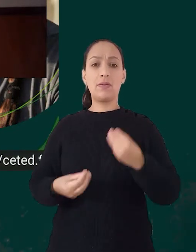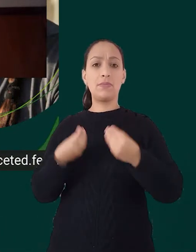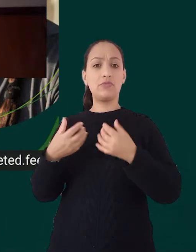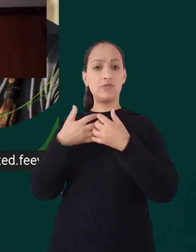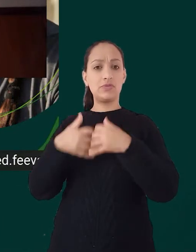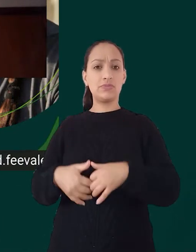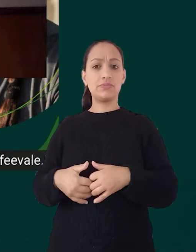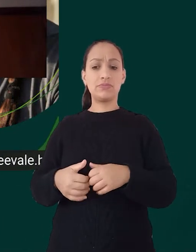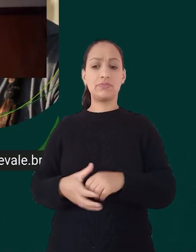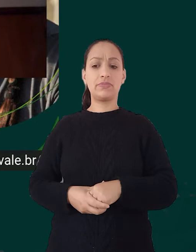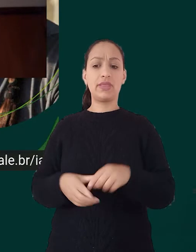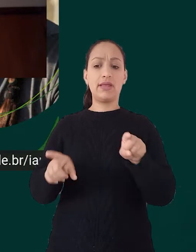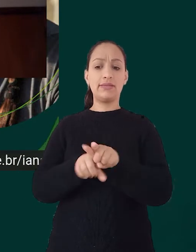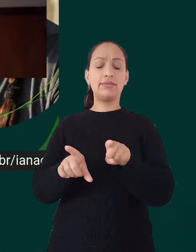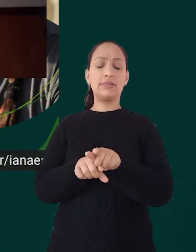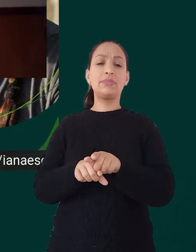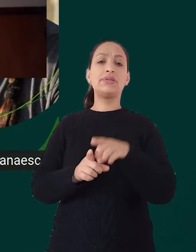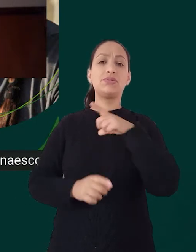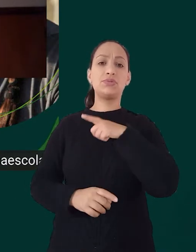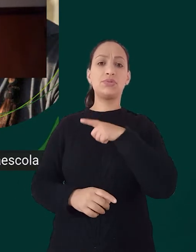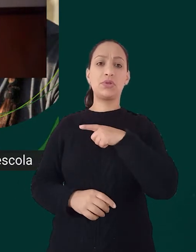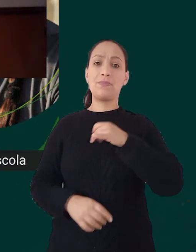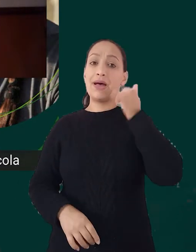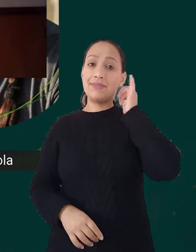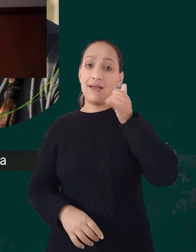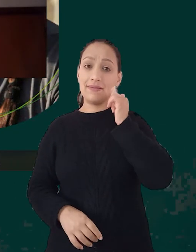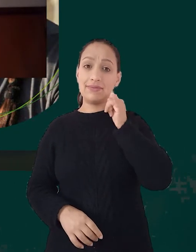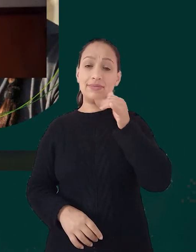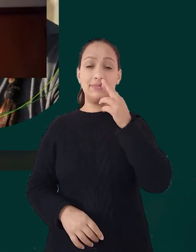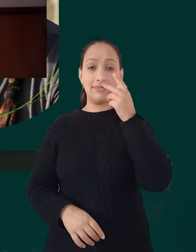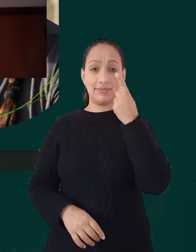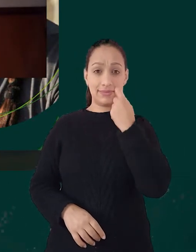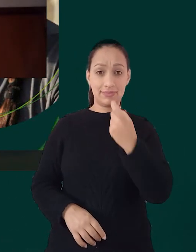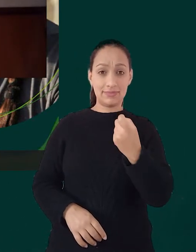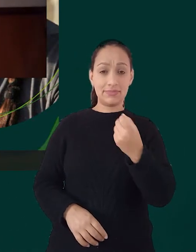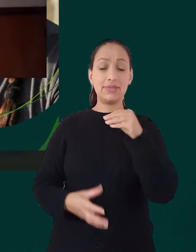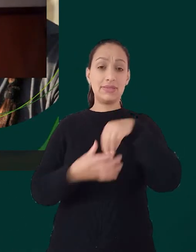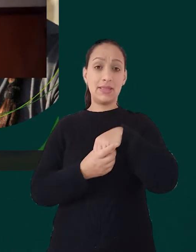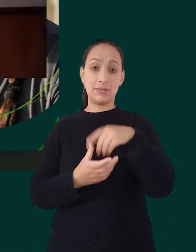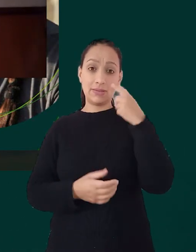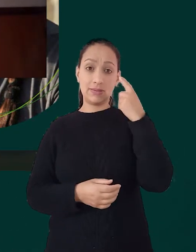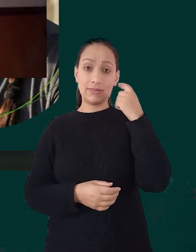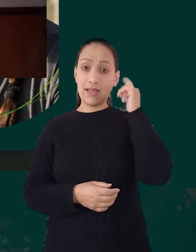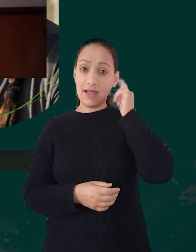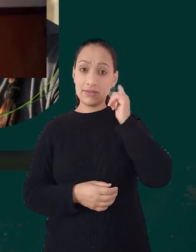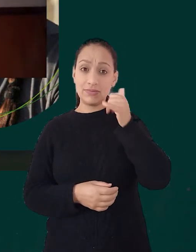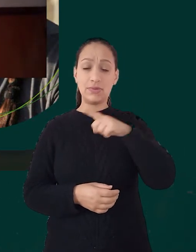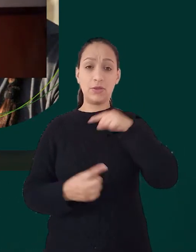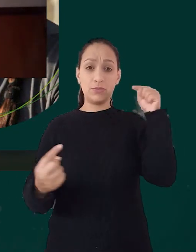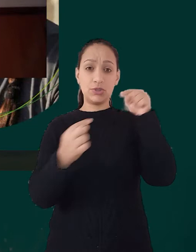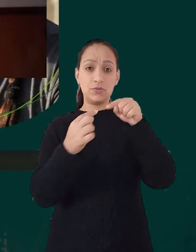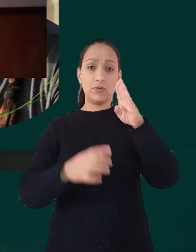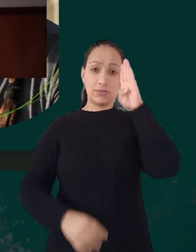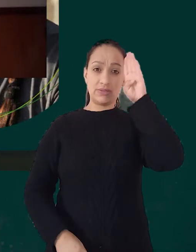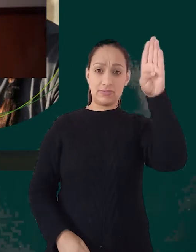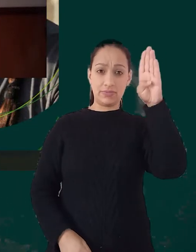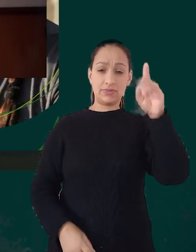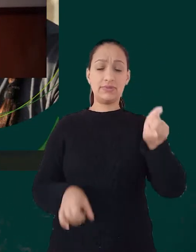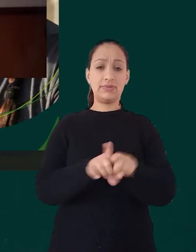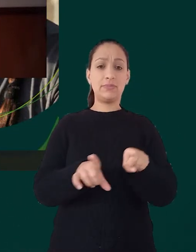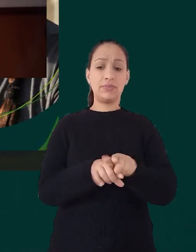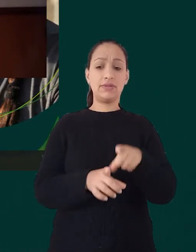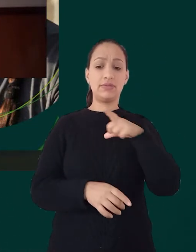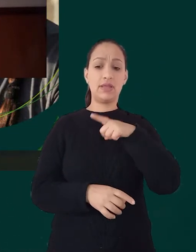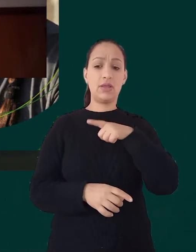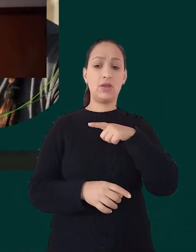o Cyberpunk tem uma narrativa muito interessante e dentro da narrativa tu tem os objetivos principais e os side quests são